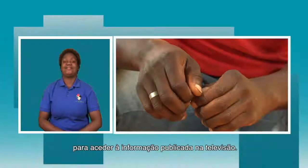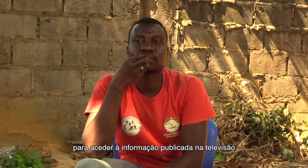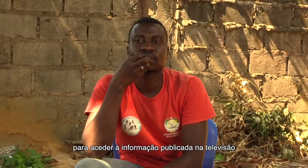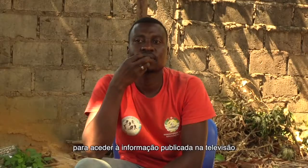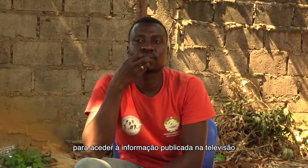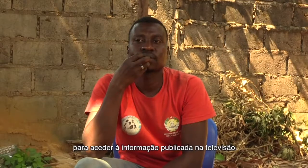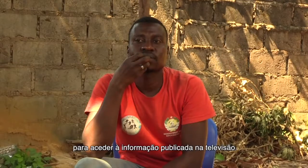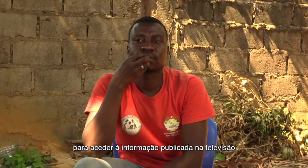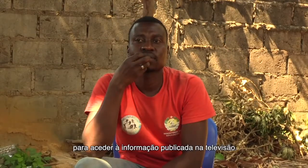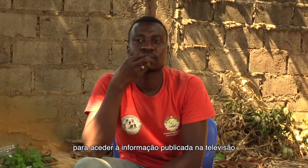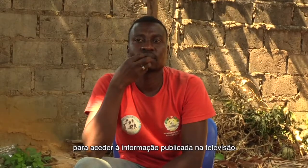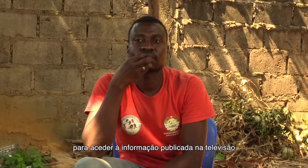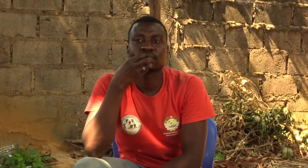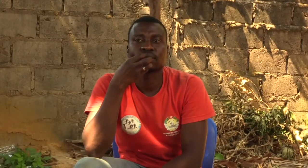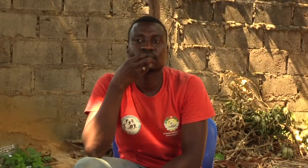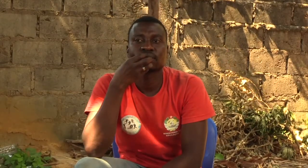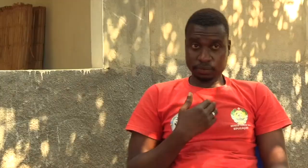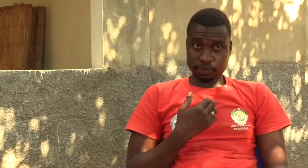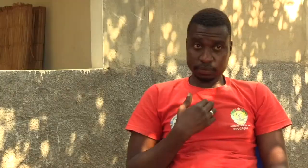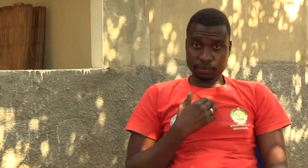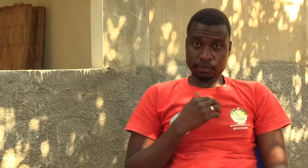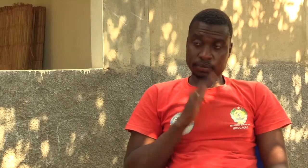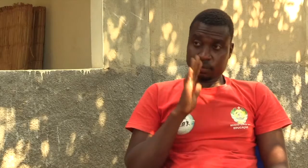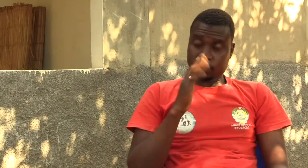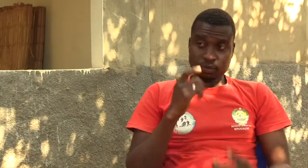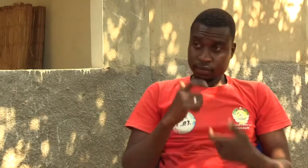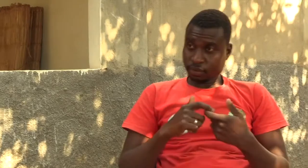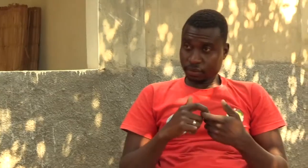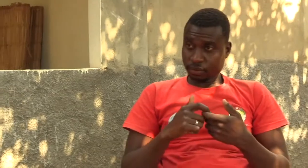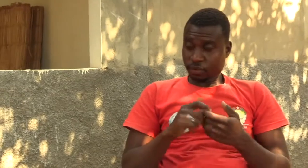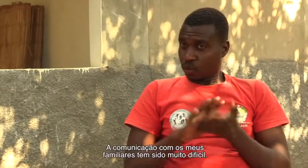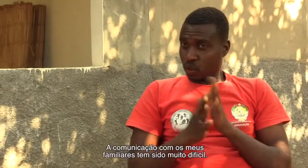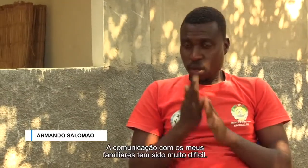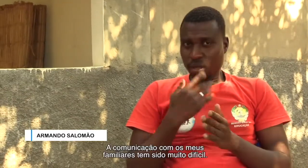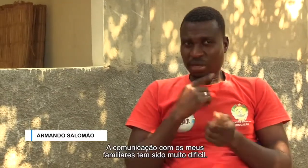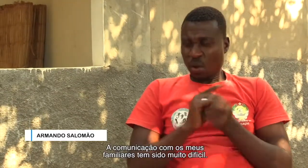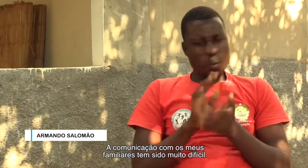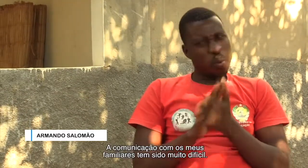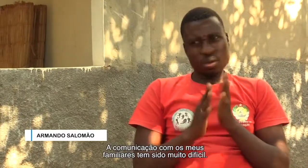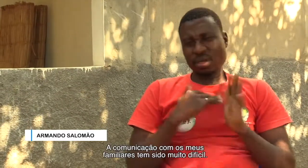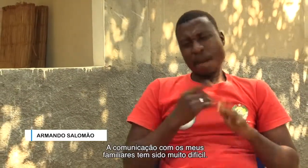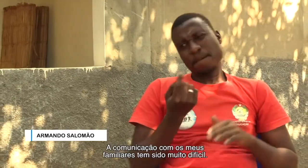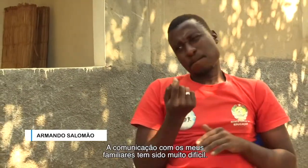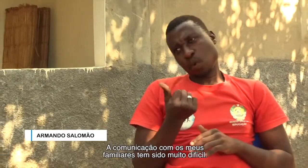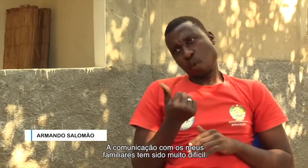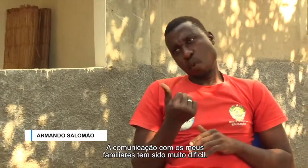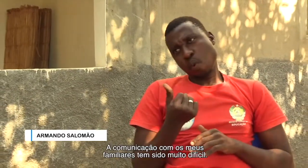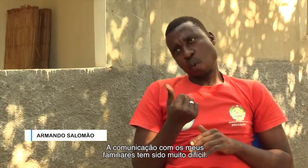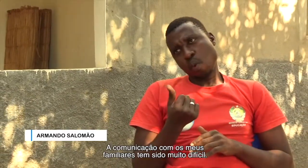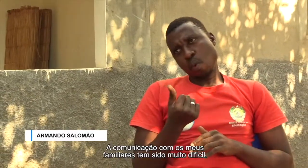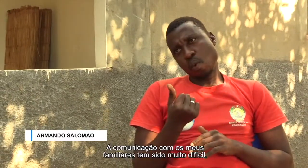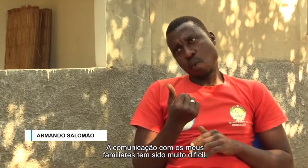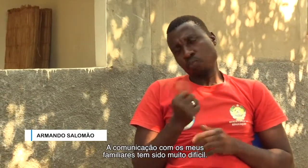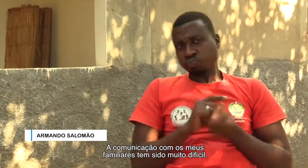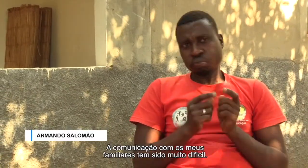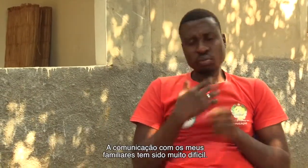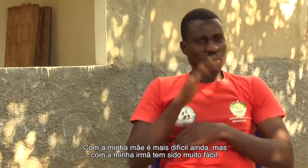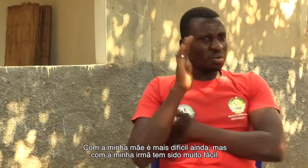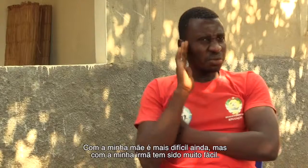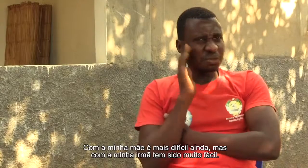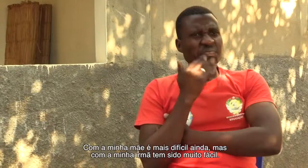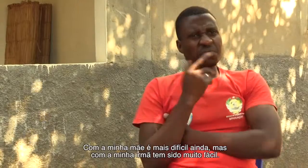informação publicada na televisão a comunicação com os meus familiares têm sido muito ruim do vídeo